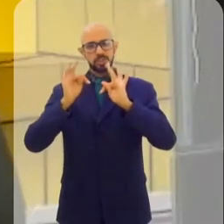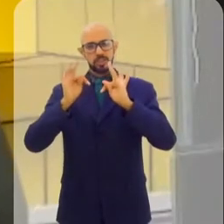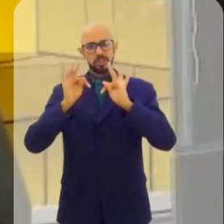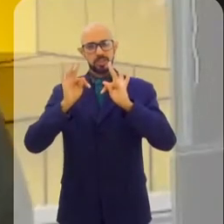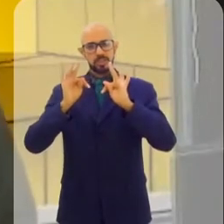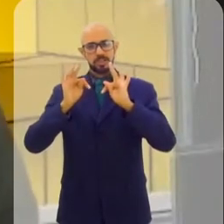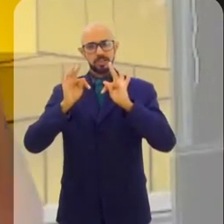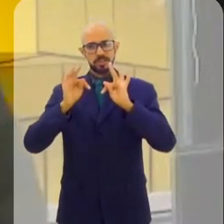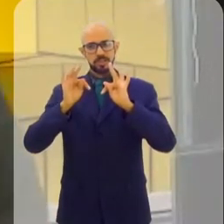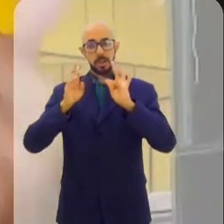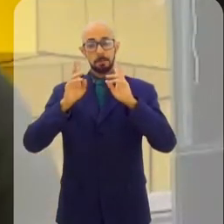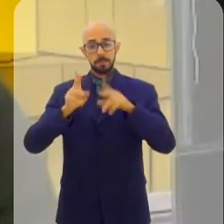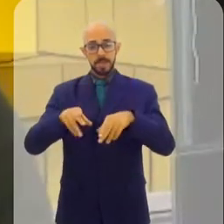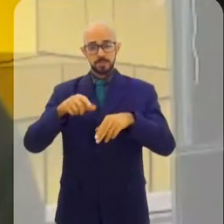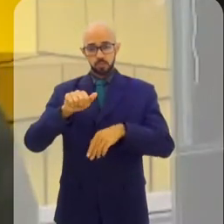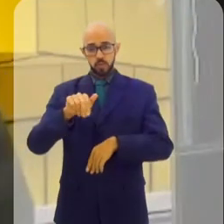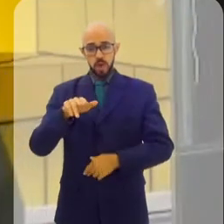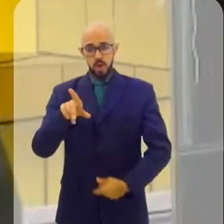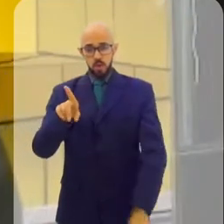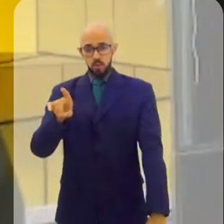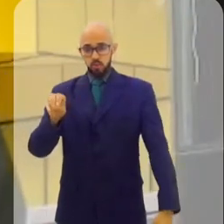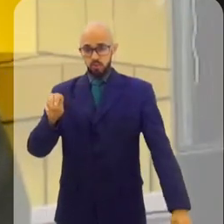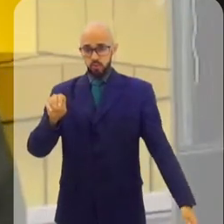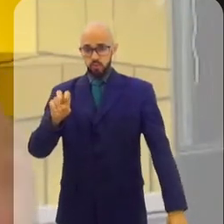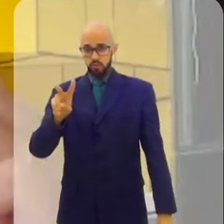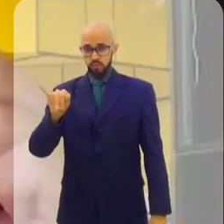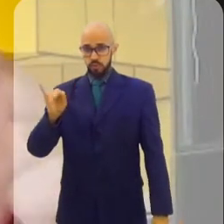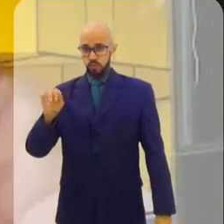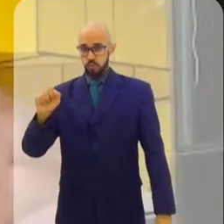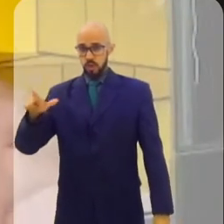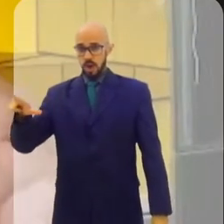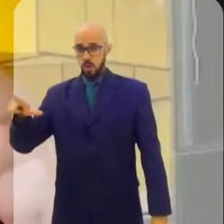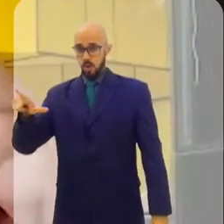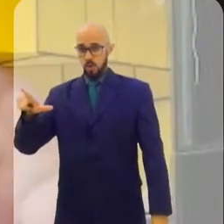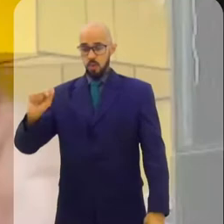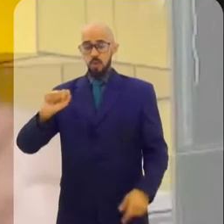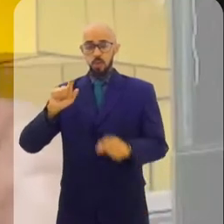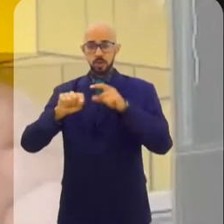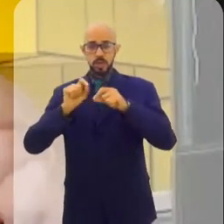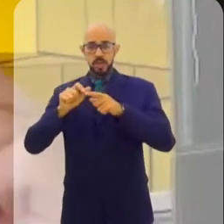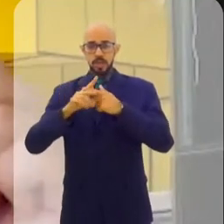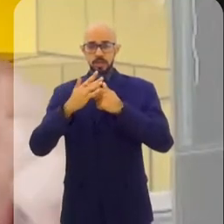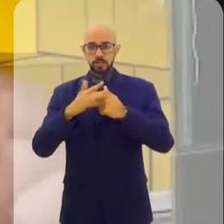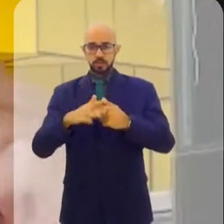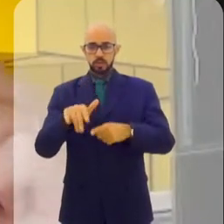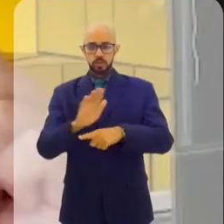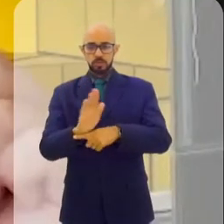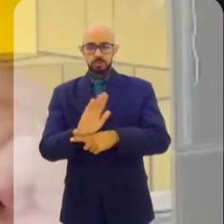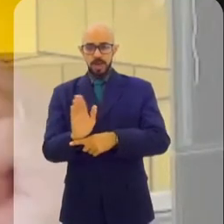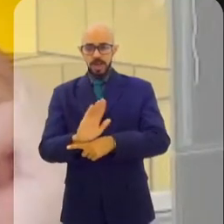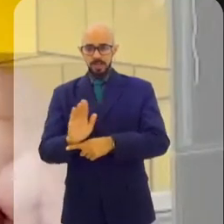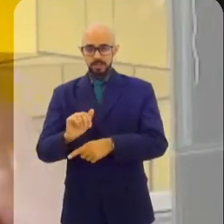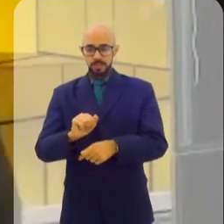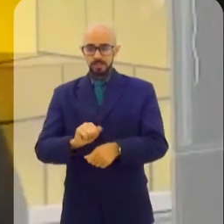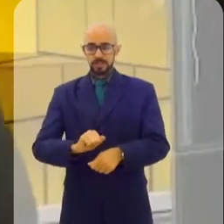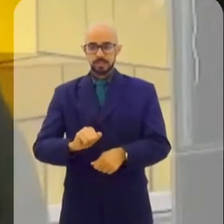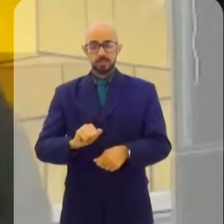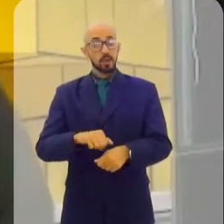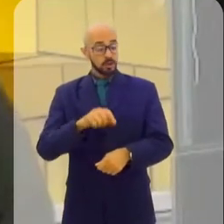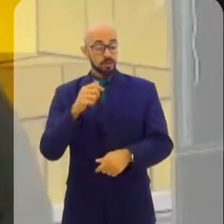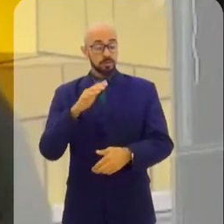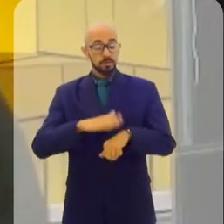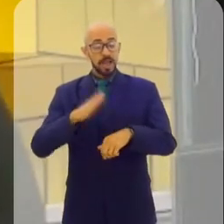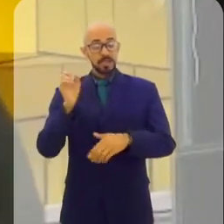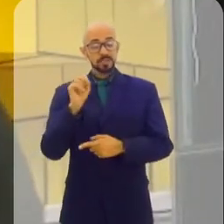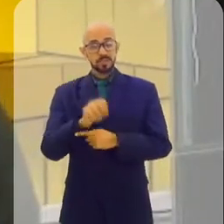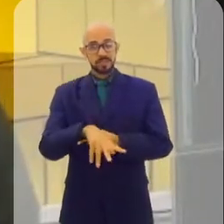tecnologia, né? Não tem como. Assim, mesmo para o audiovisual, por exemplo, os editores de imagem, de TV, de vídeo, por exemplo, foi